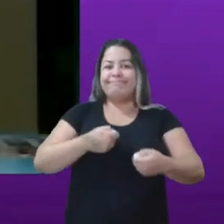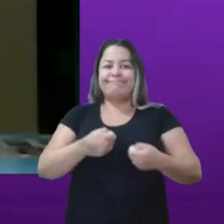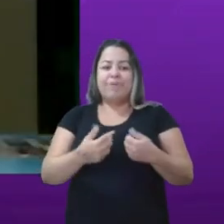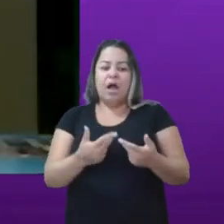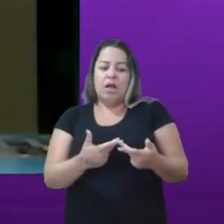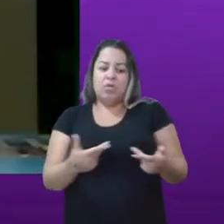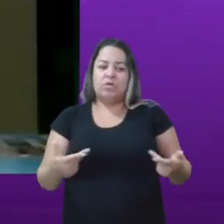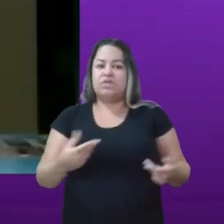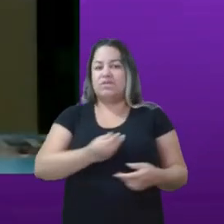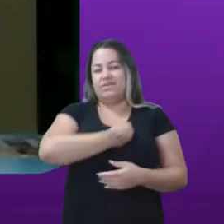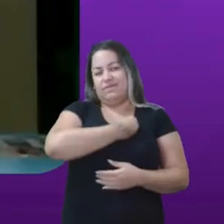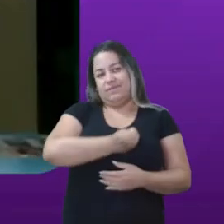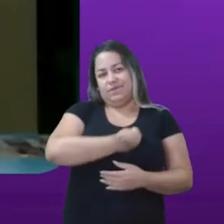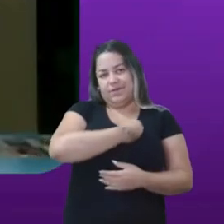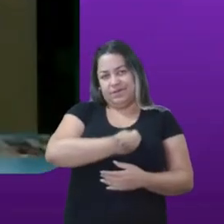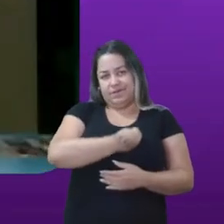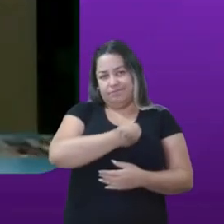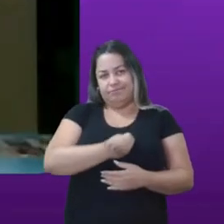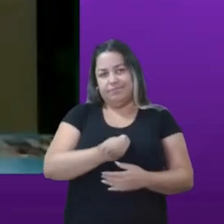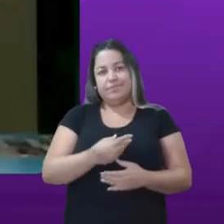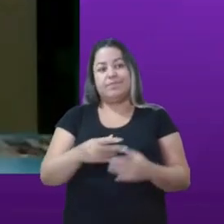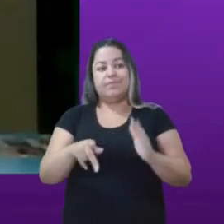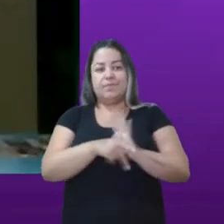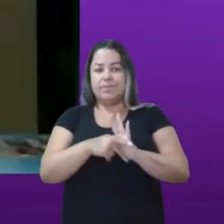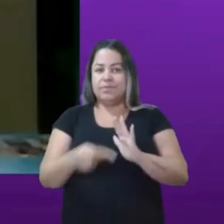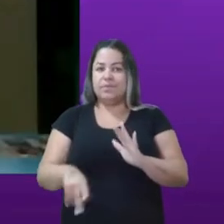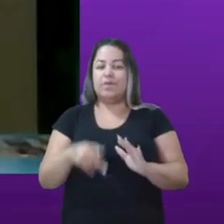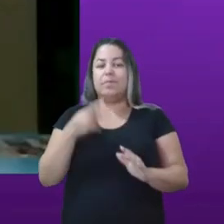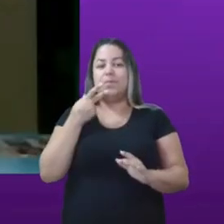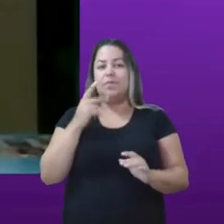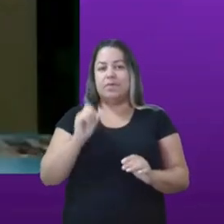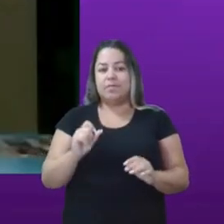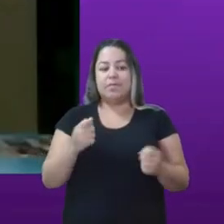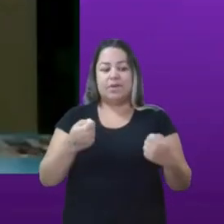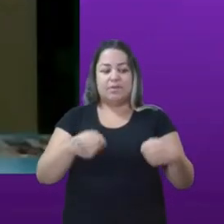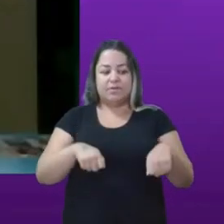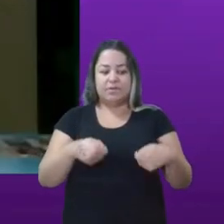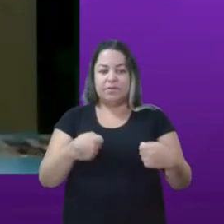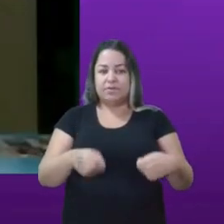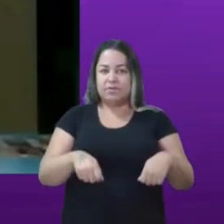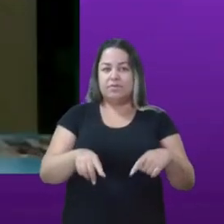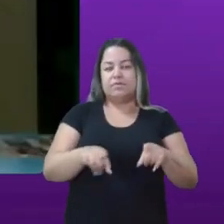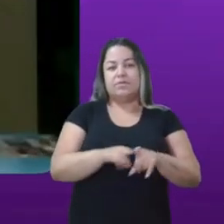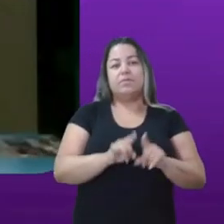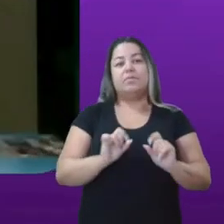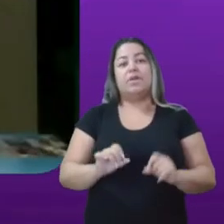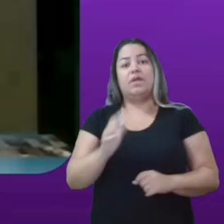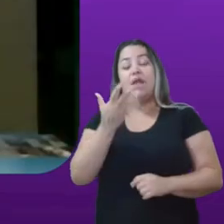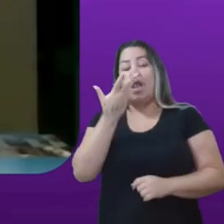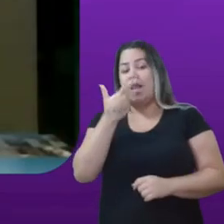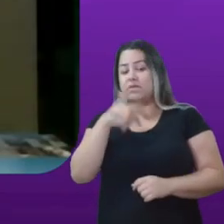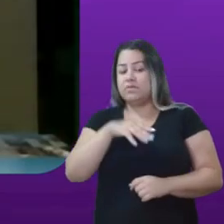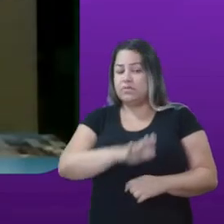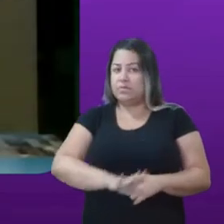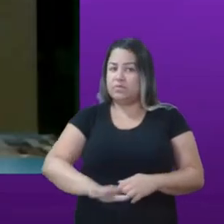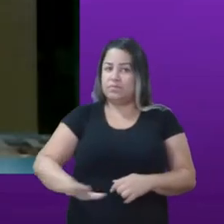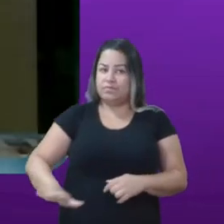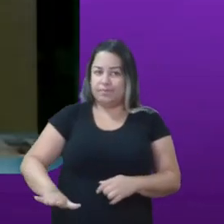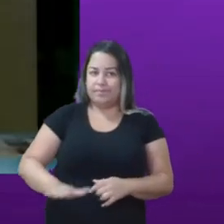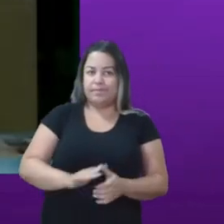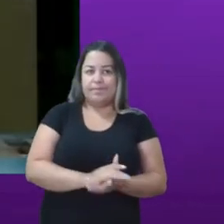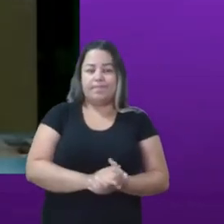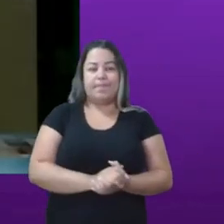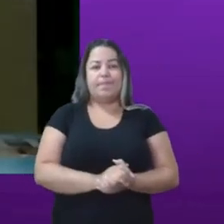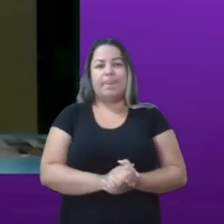com as frustrações, né? E para isso é necessário que a criança, né, desde pequena, que